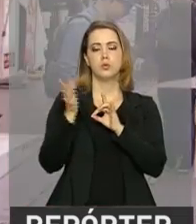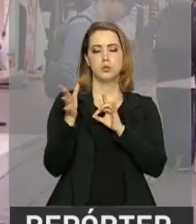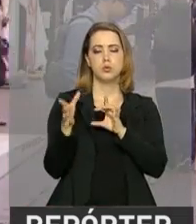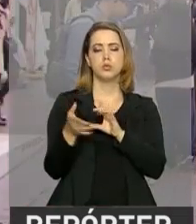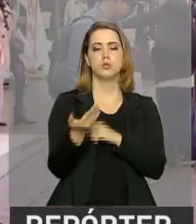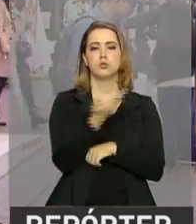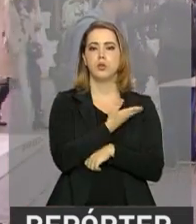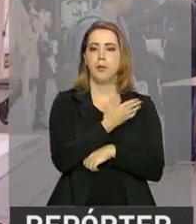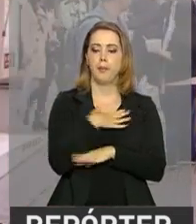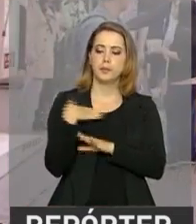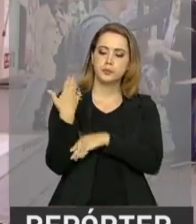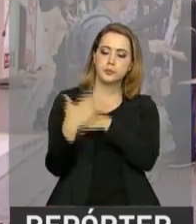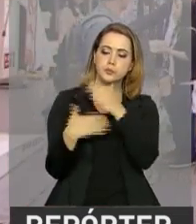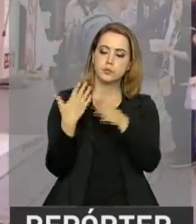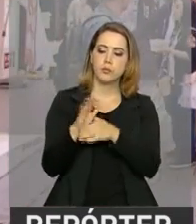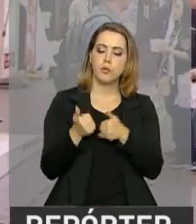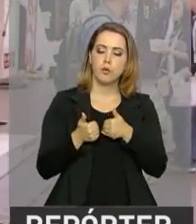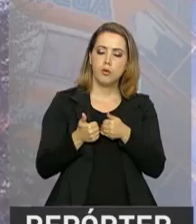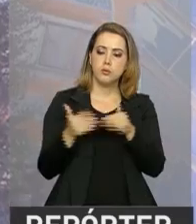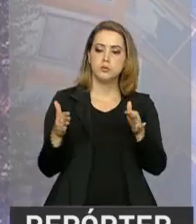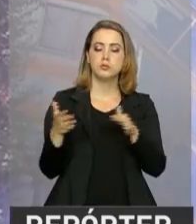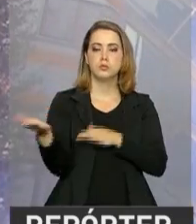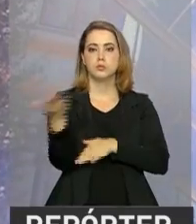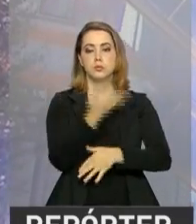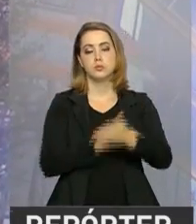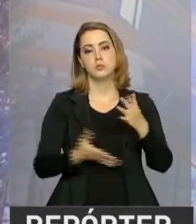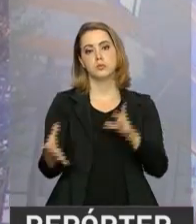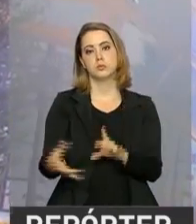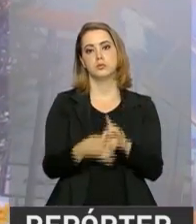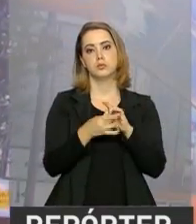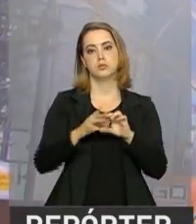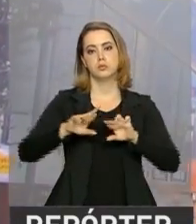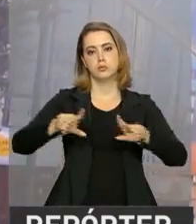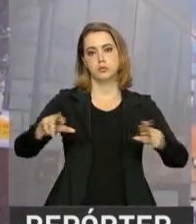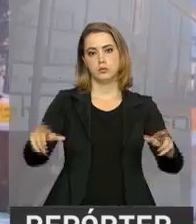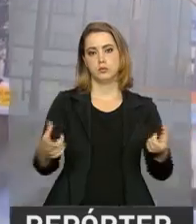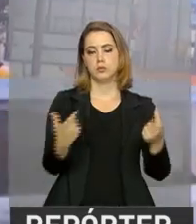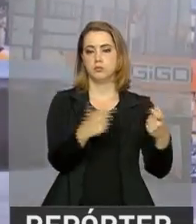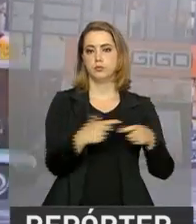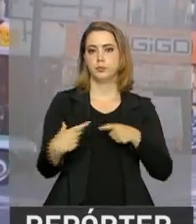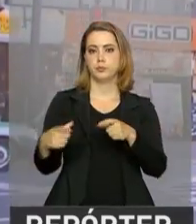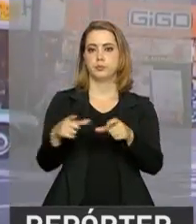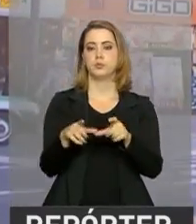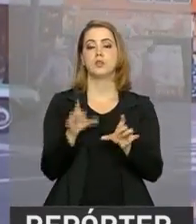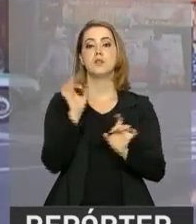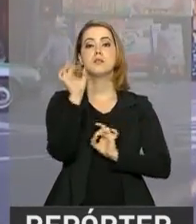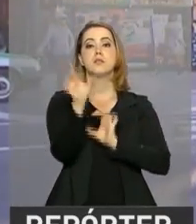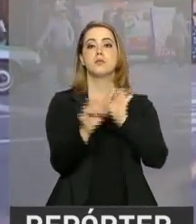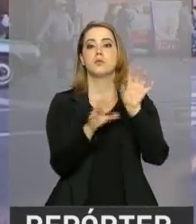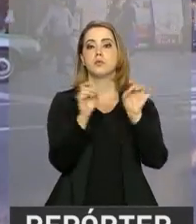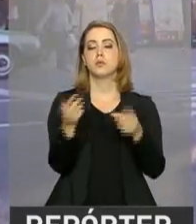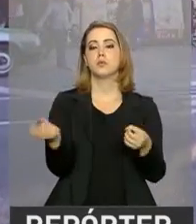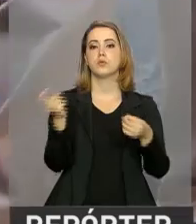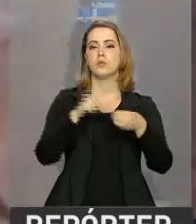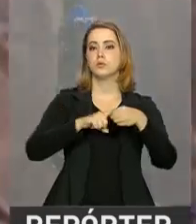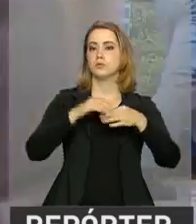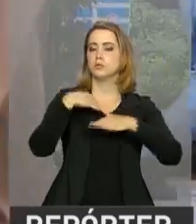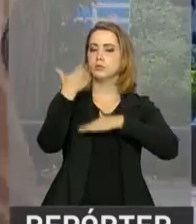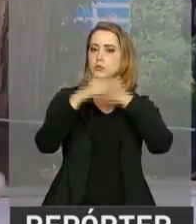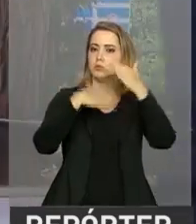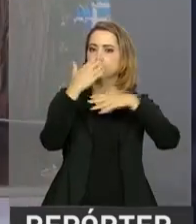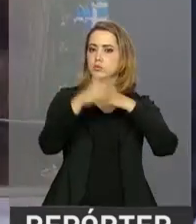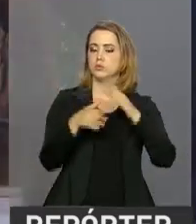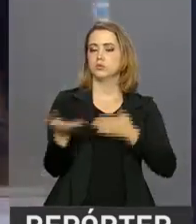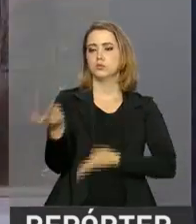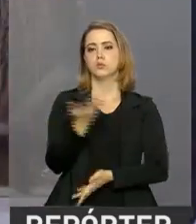tradicionais, ampliar a cooperação em várias áreas e, especialmente, retomar a rota do crescimento no